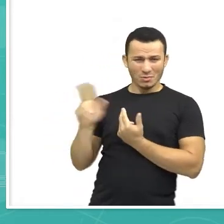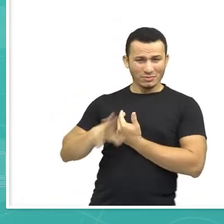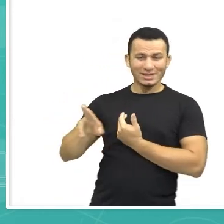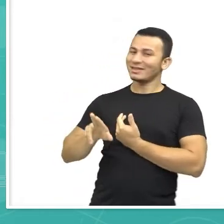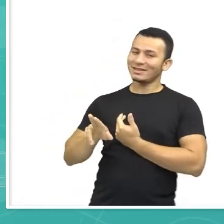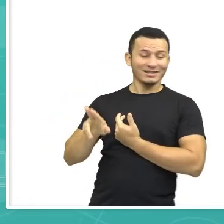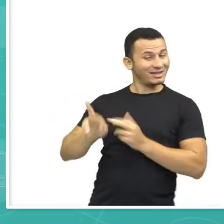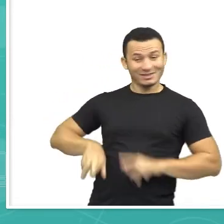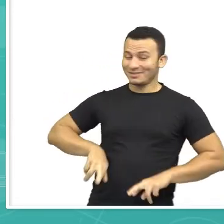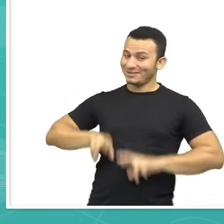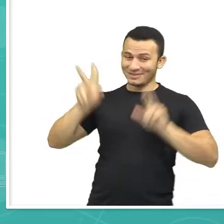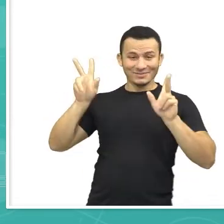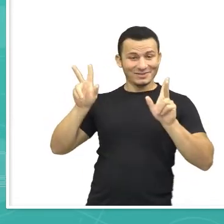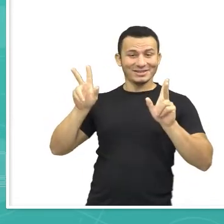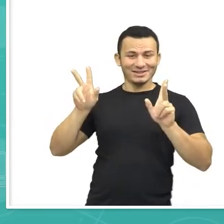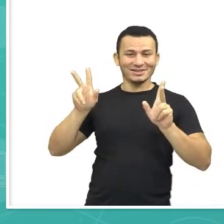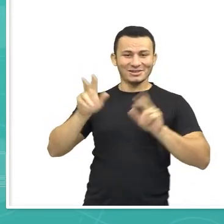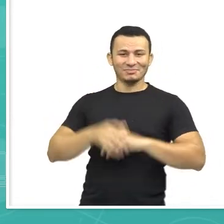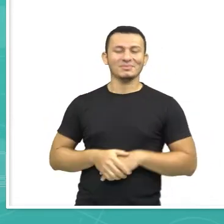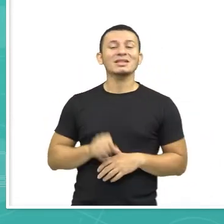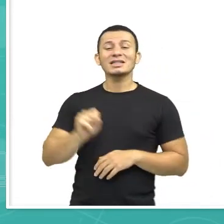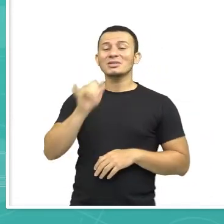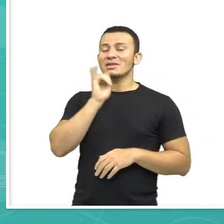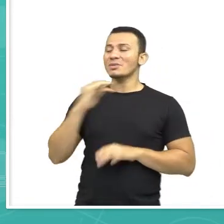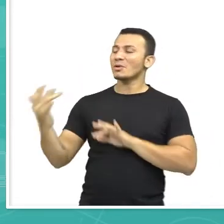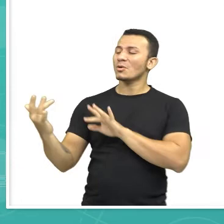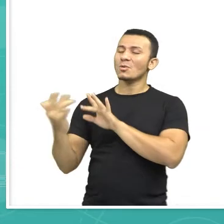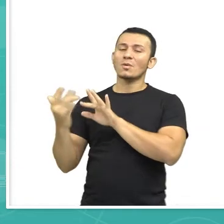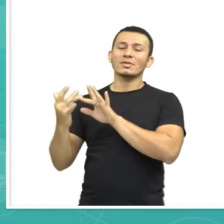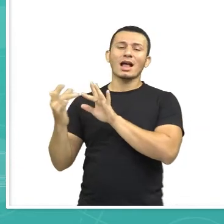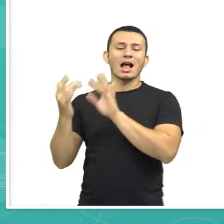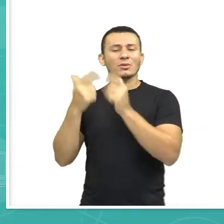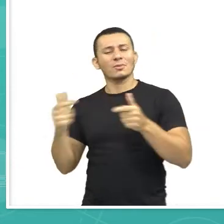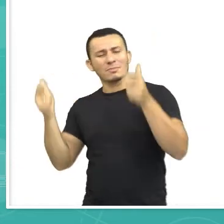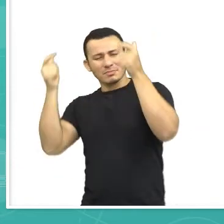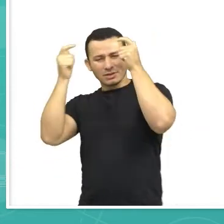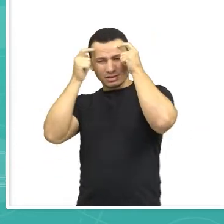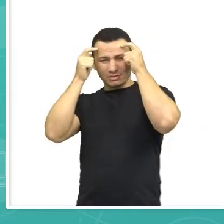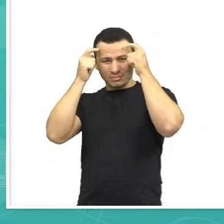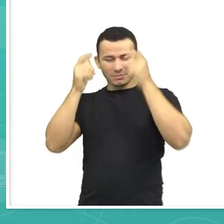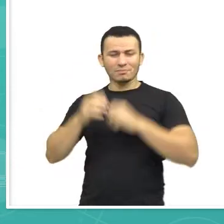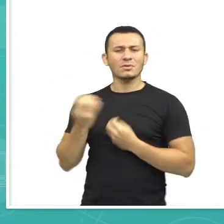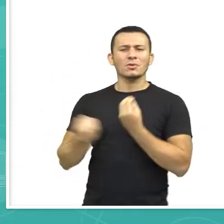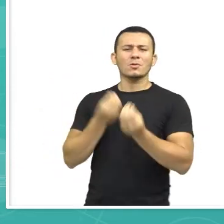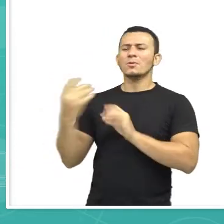só, alguns aí, caso você encontre aí com um príncipe, ou com um rei, olha só,